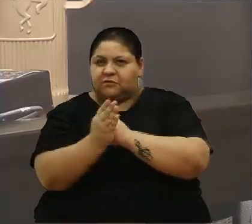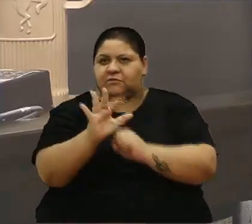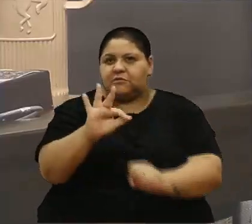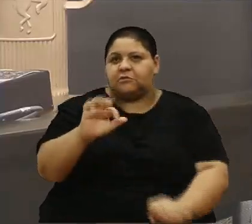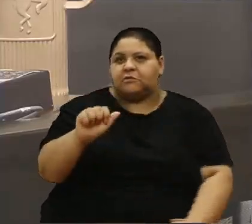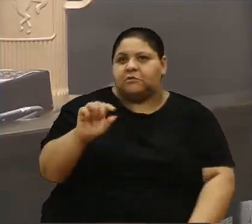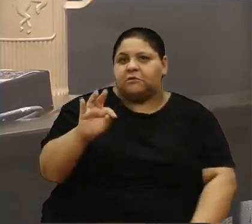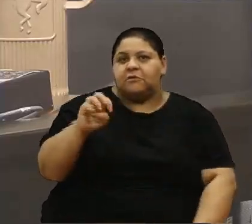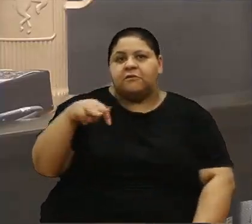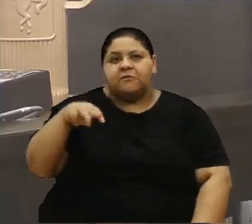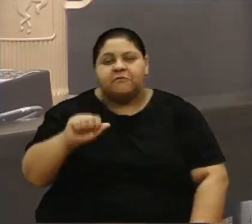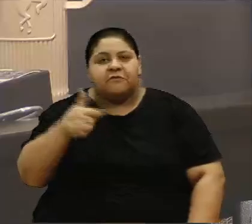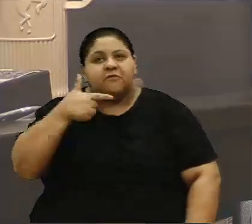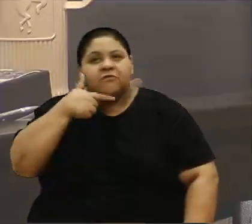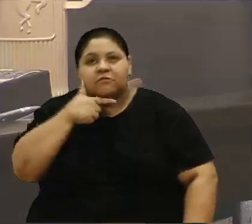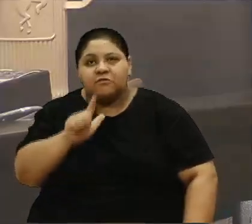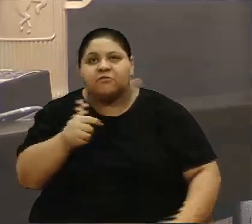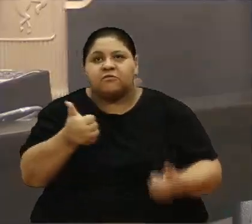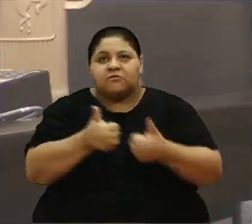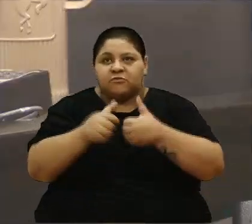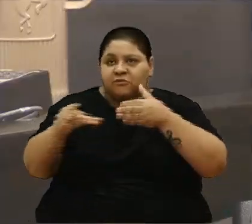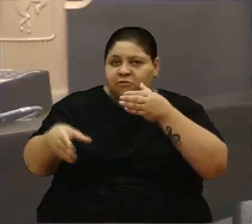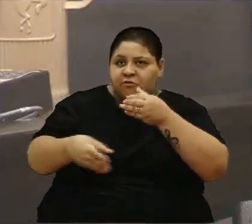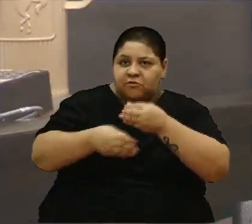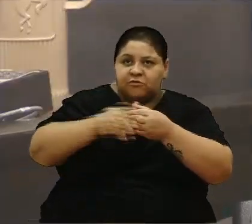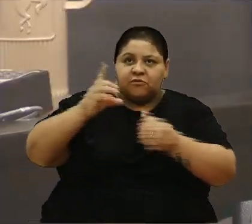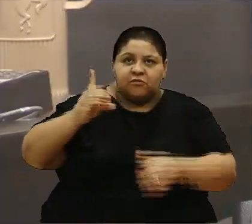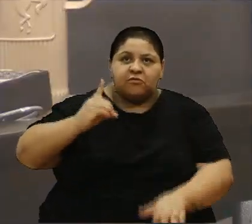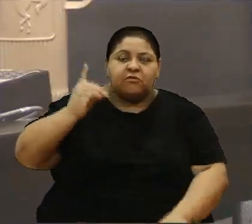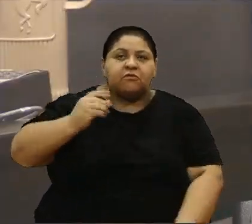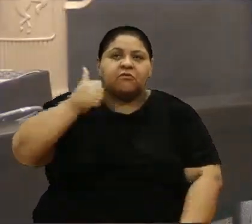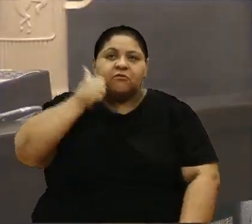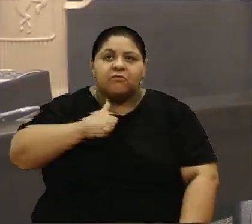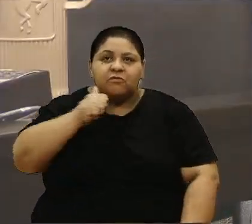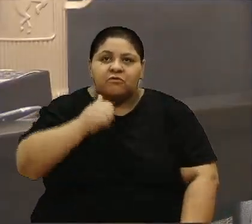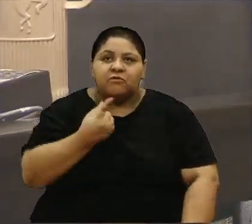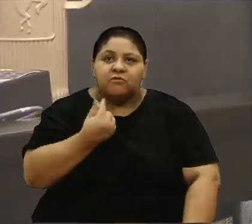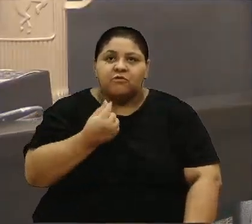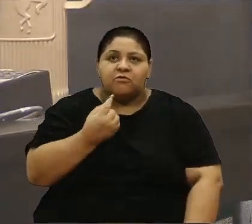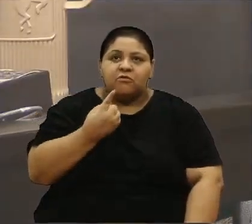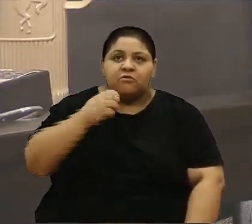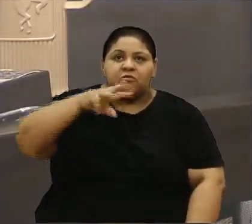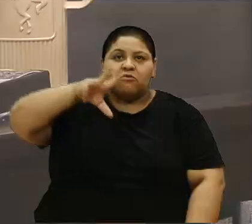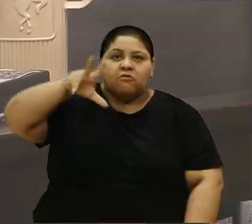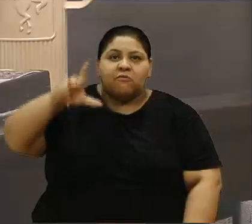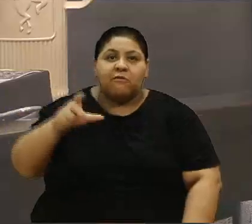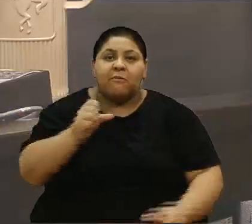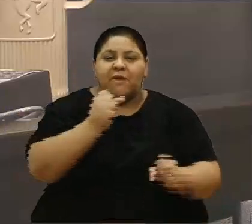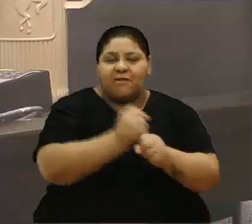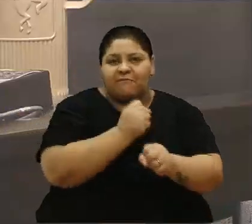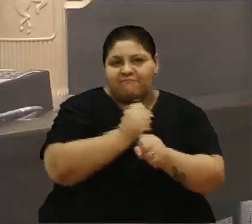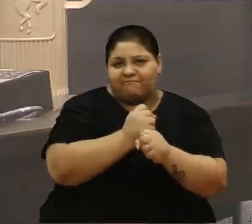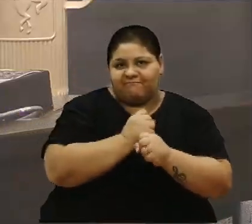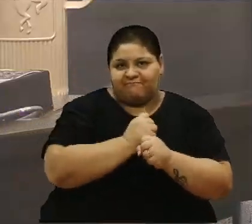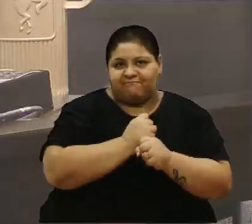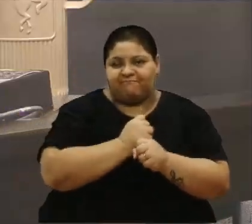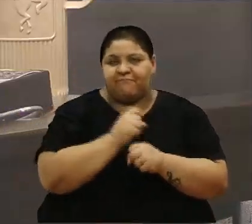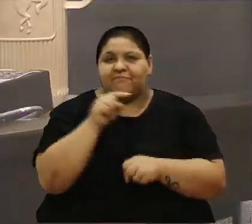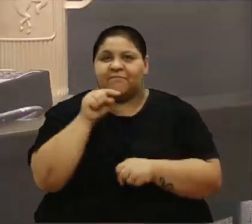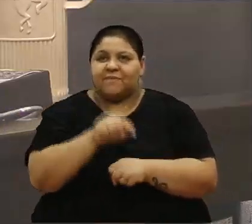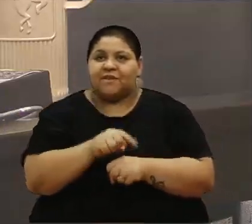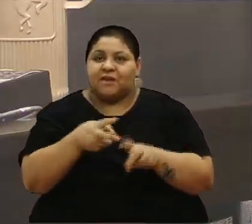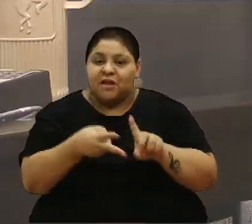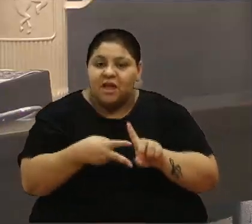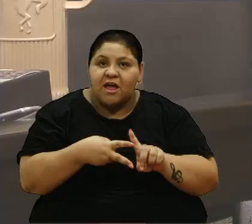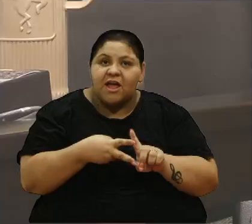também conseguiu, através de uma emenda do deputado Maurício Marcon, um valor de R$1 milhão para a reforma. E aí vem a